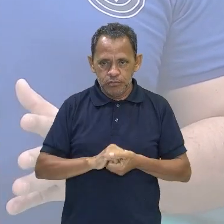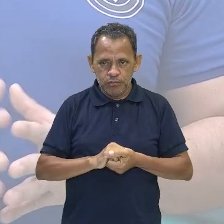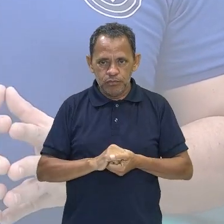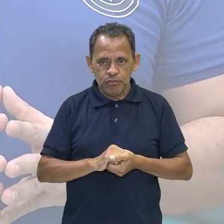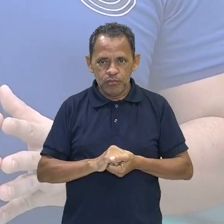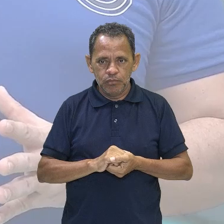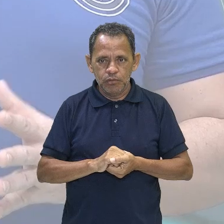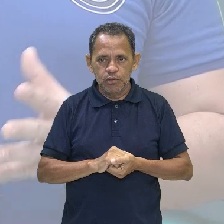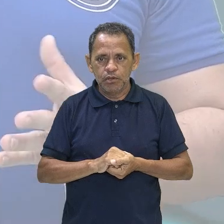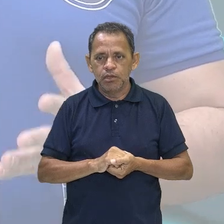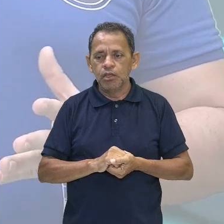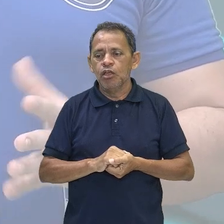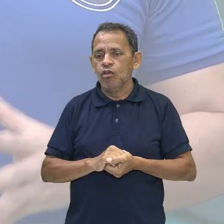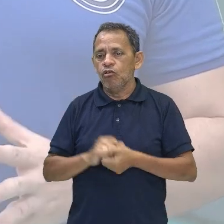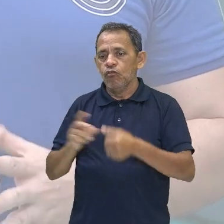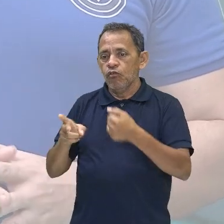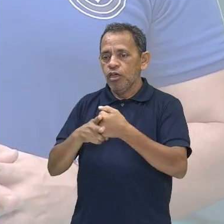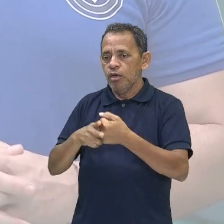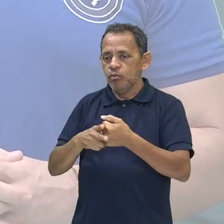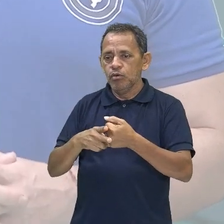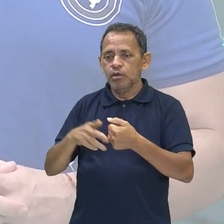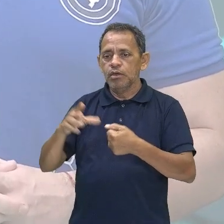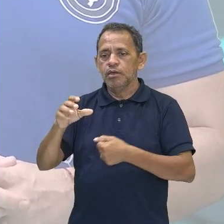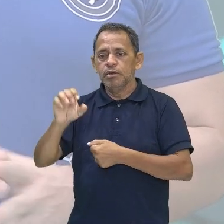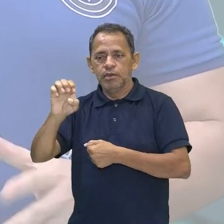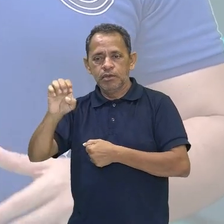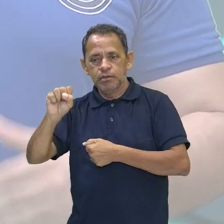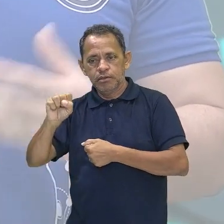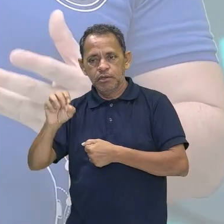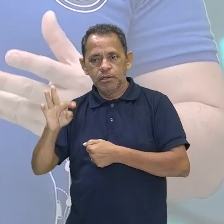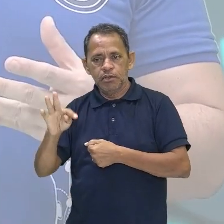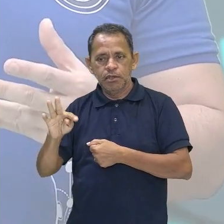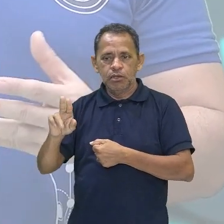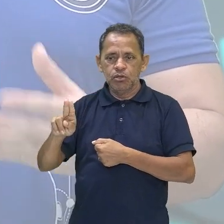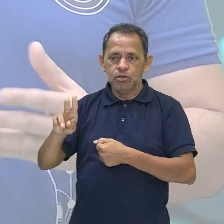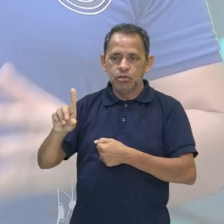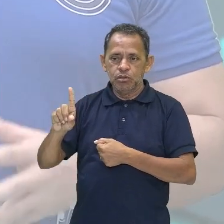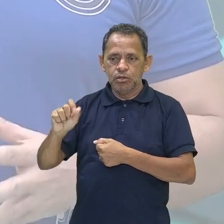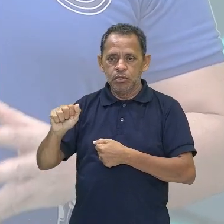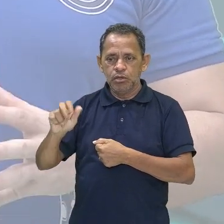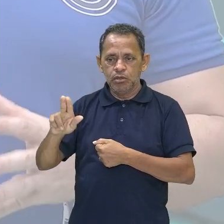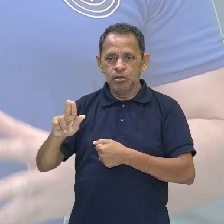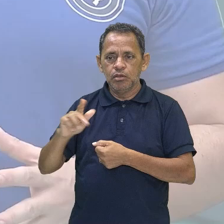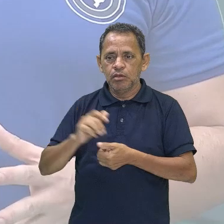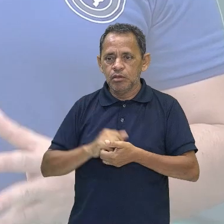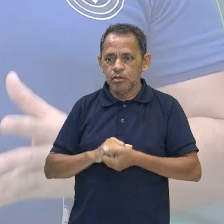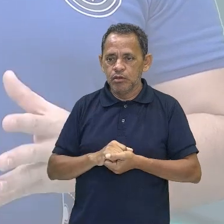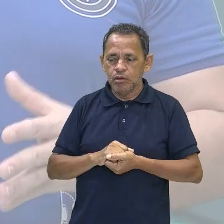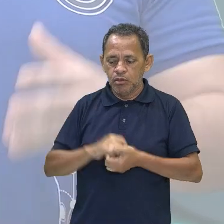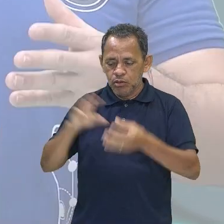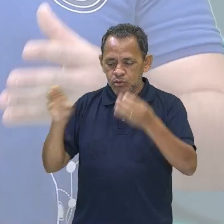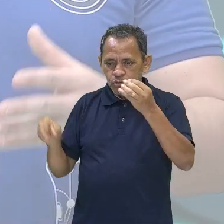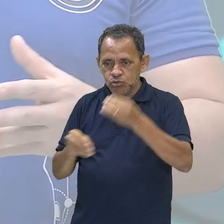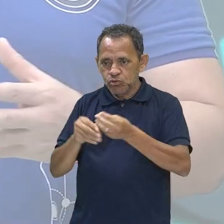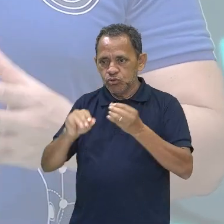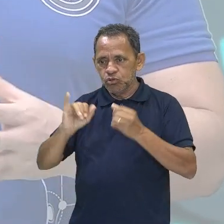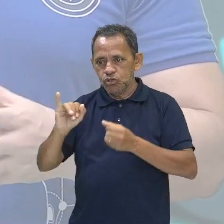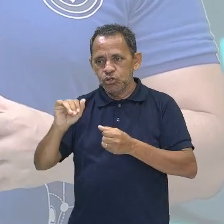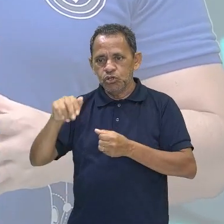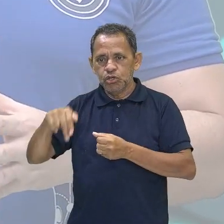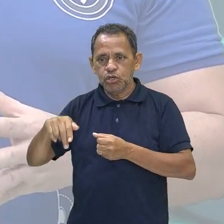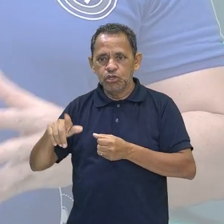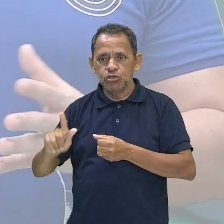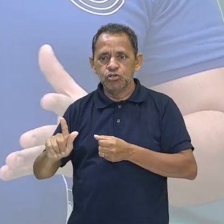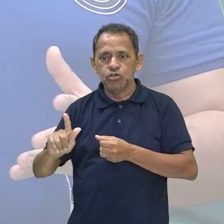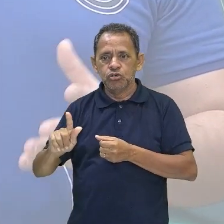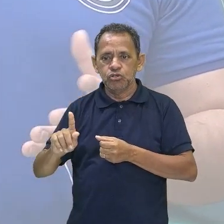já vimos lá que o verbo study é o verbo estudar, seguido aí do ing, fica